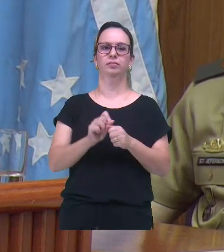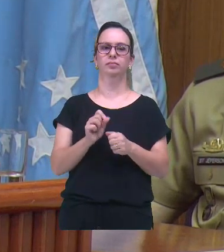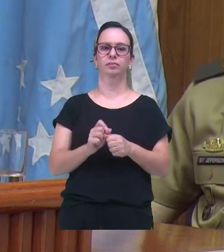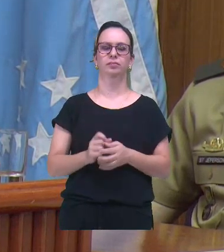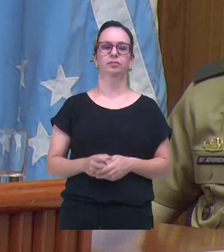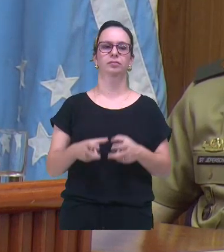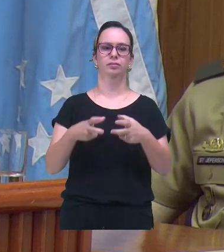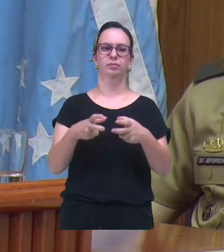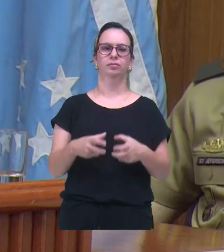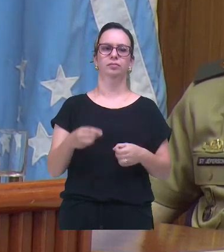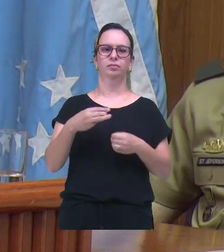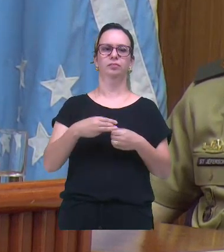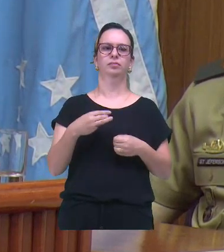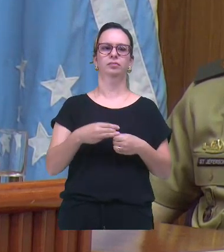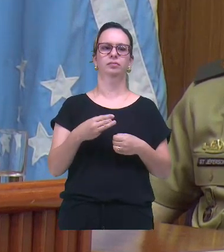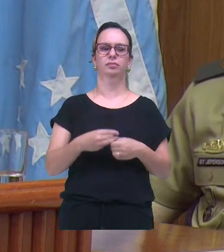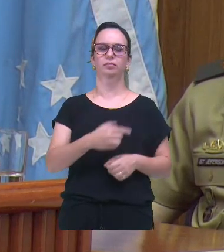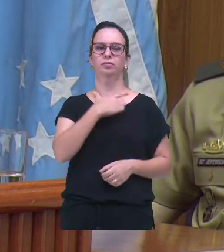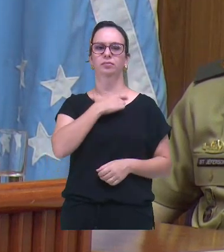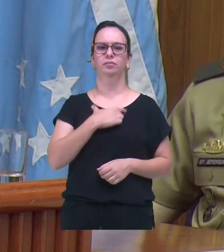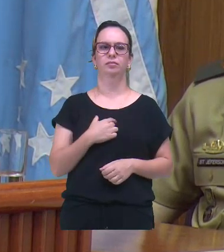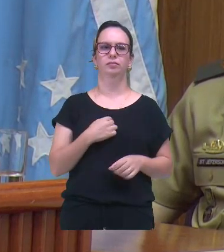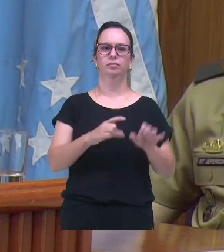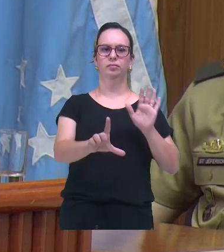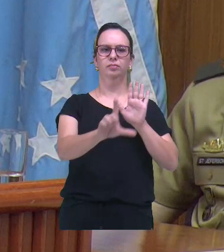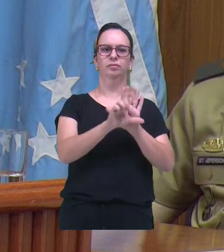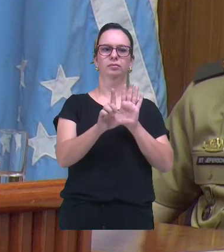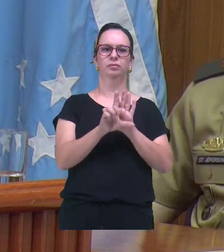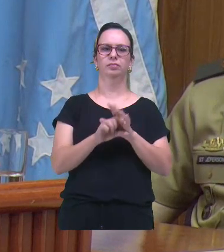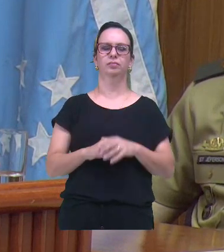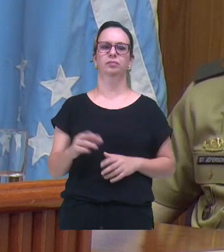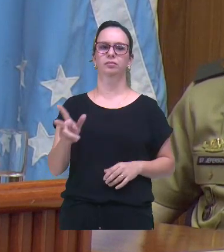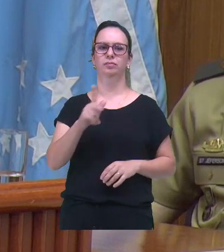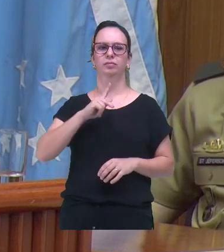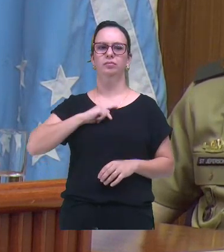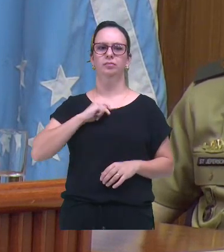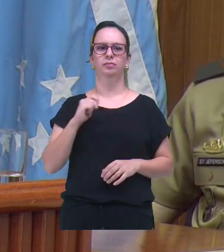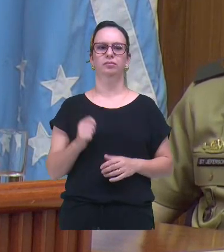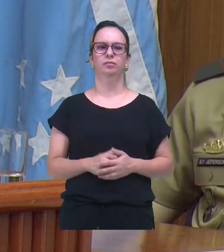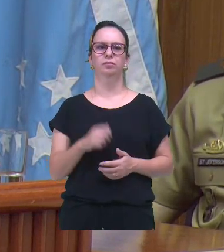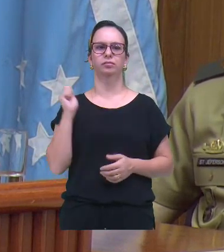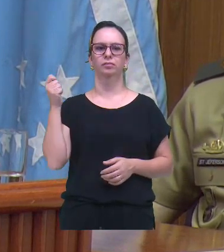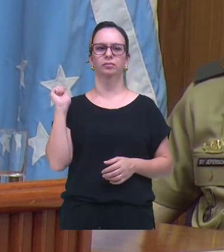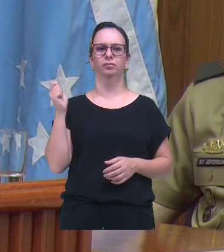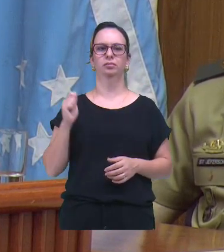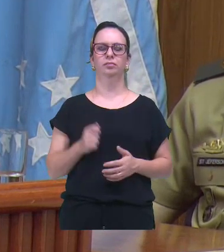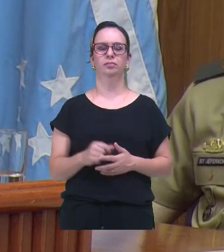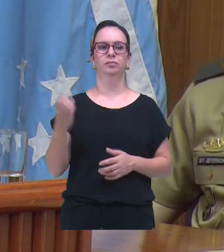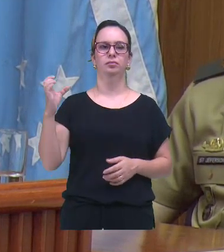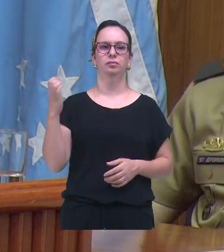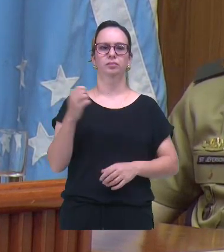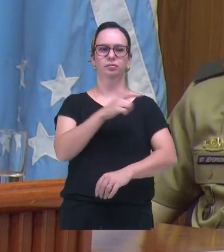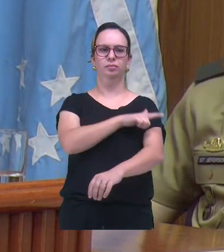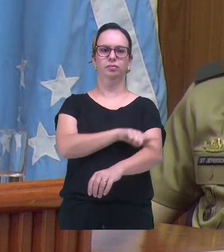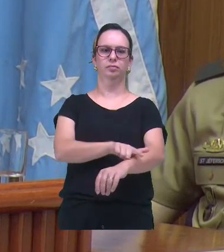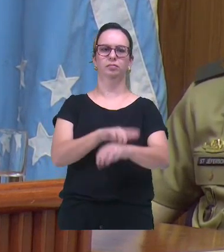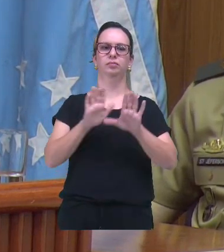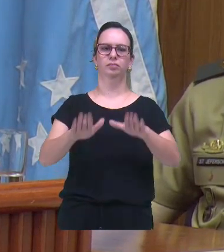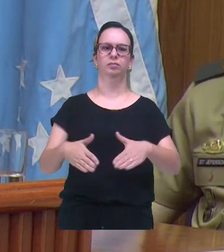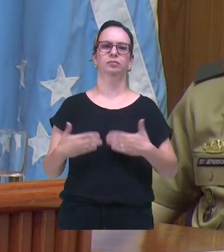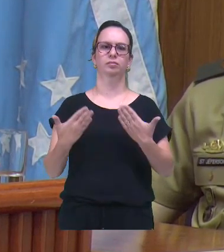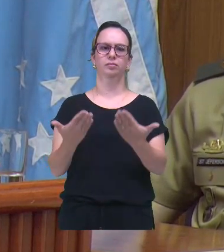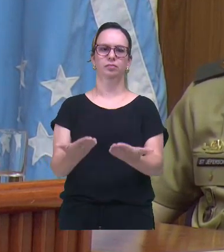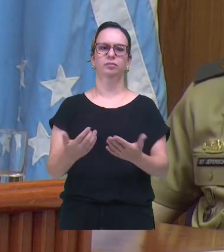Municipal. A Medalha Legislativa do Mérito Assisense tem o objetivo de honrar e retribuir